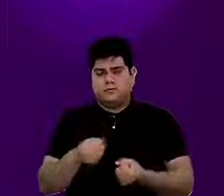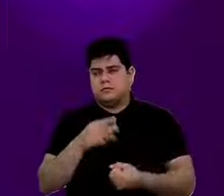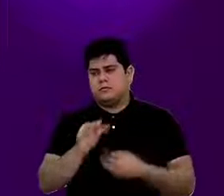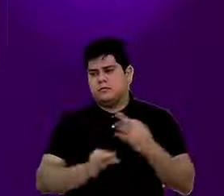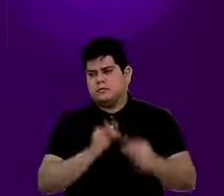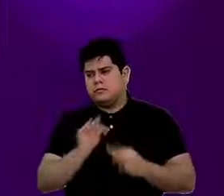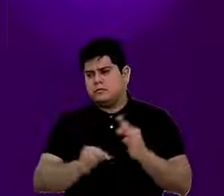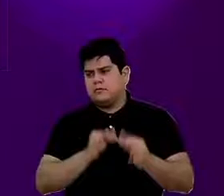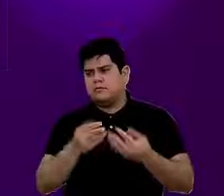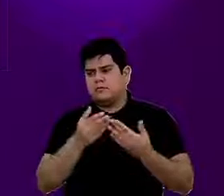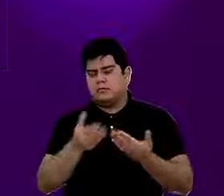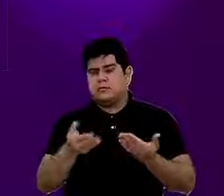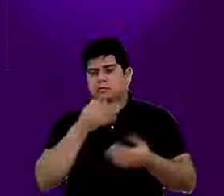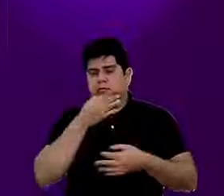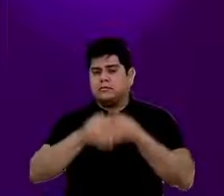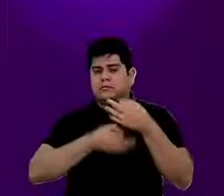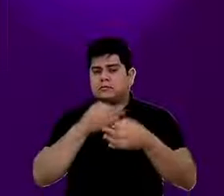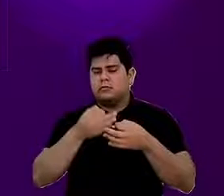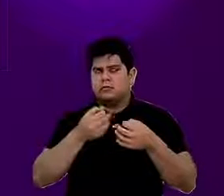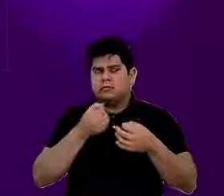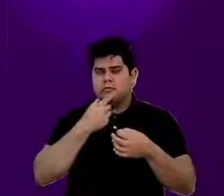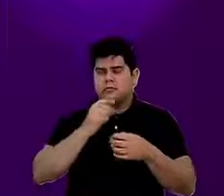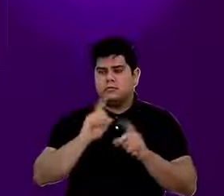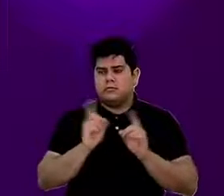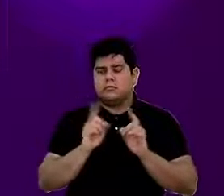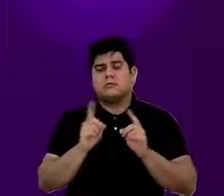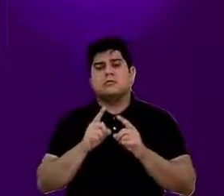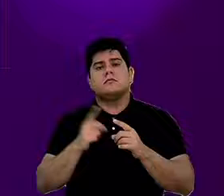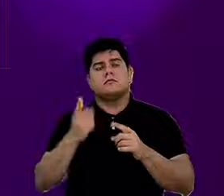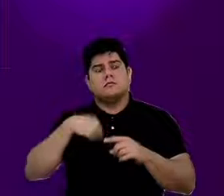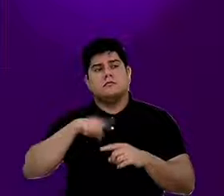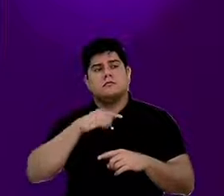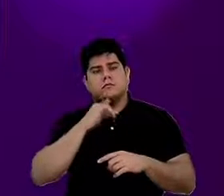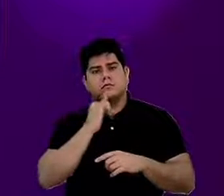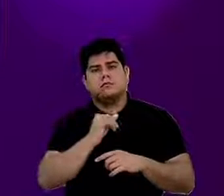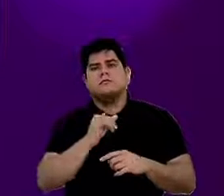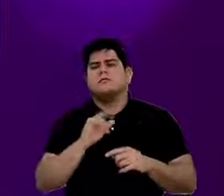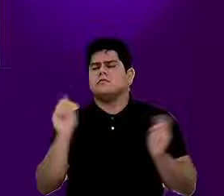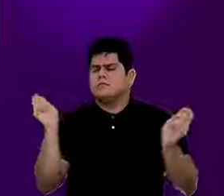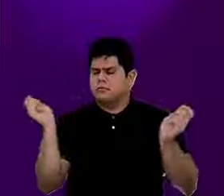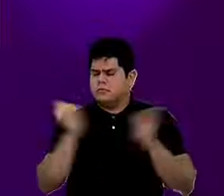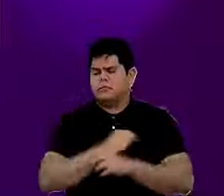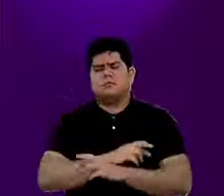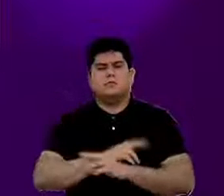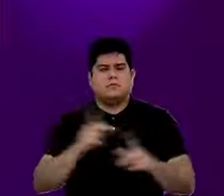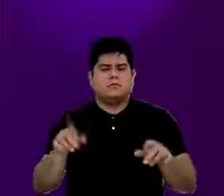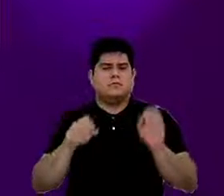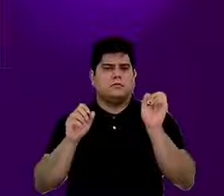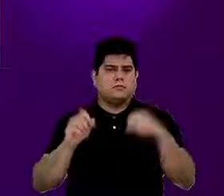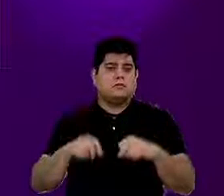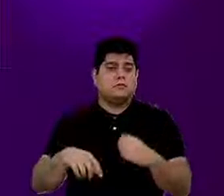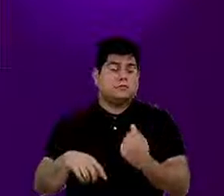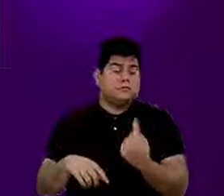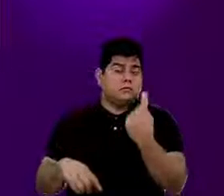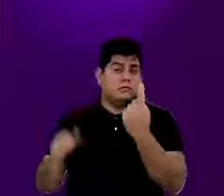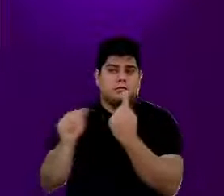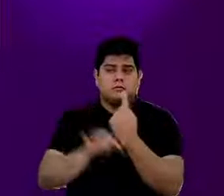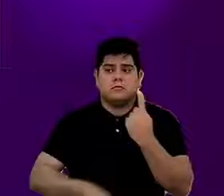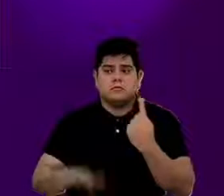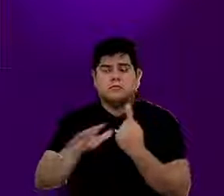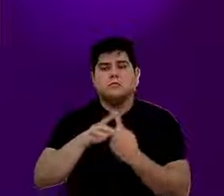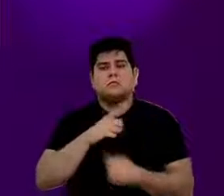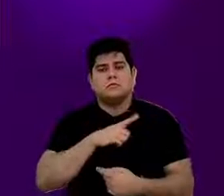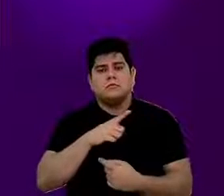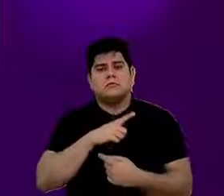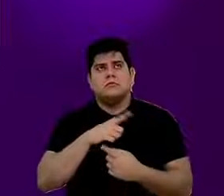as recomendações não farmacológicas que nós indicamos faz toda a diferença. Eu acredito que seja uma das áreas onde a gente